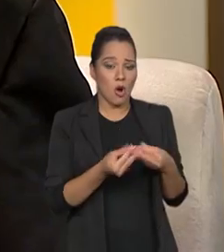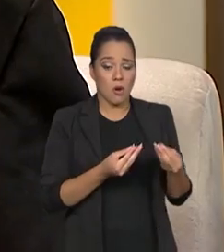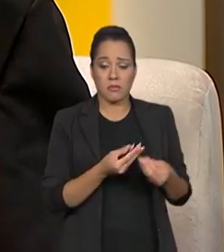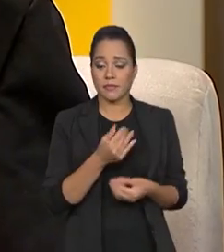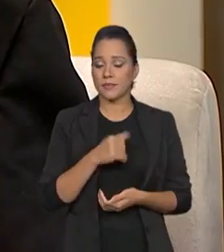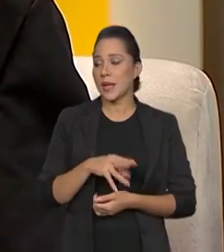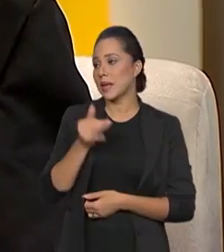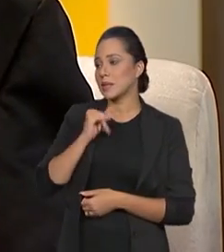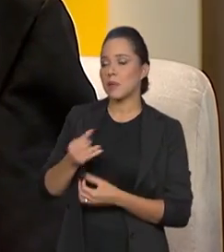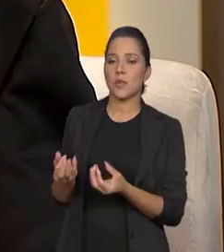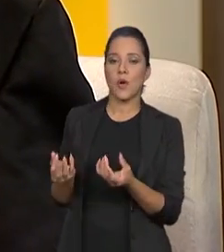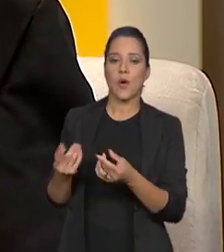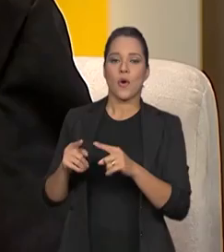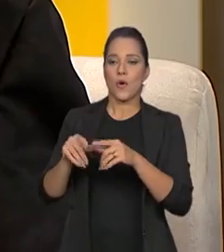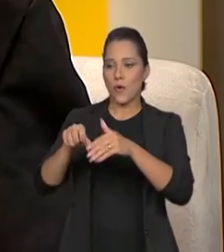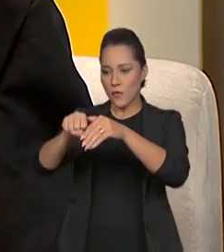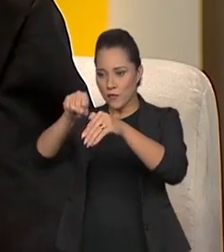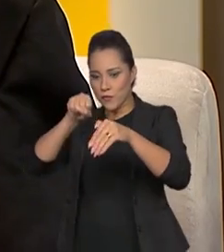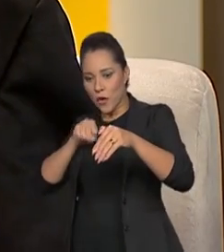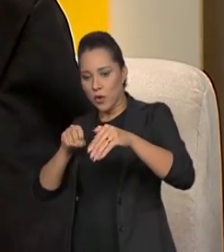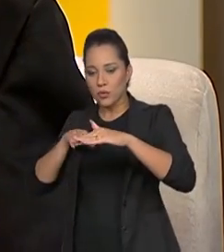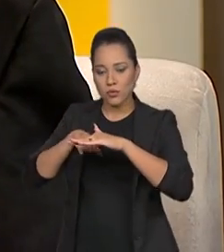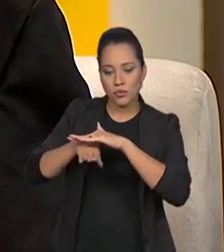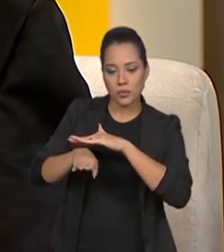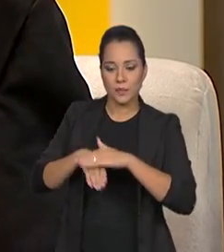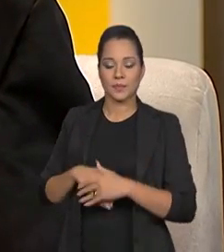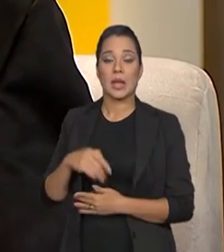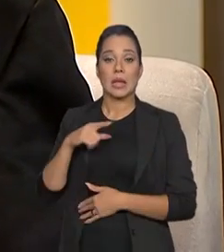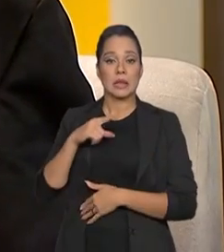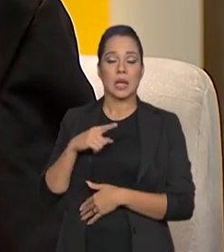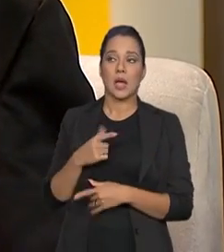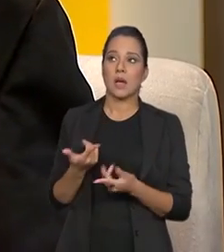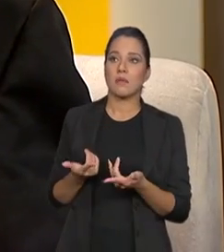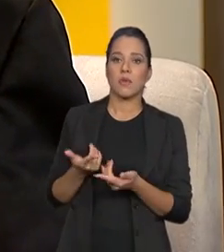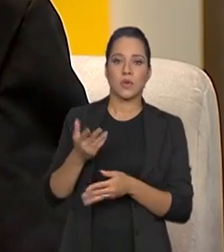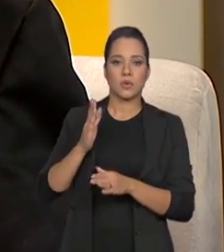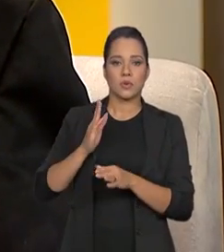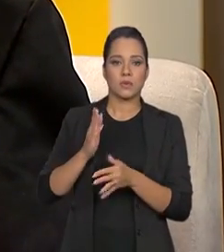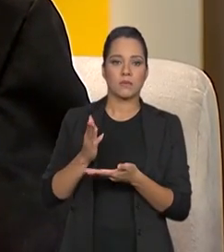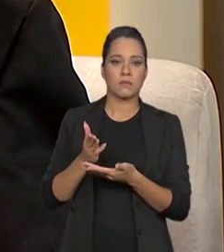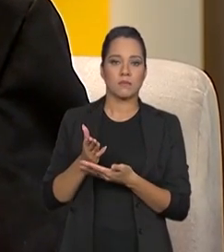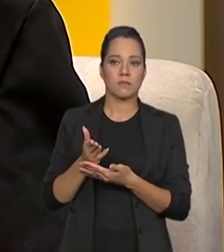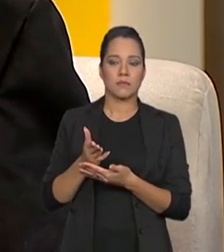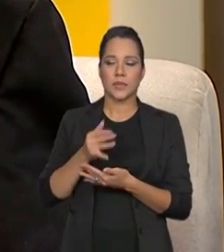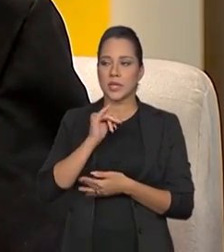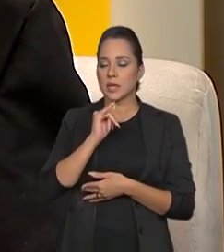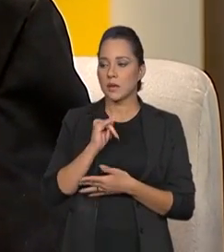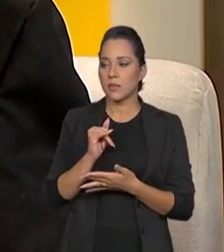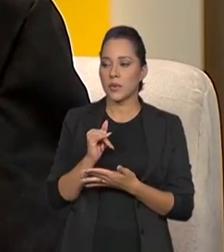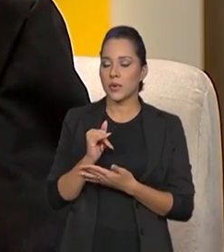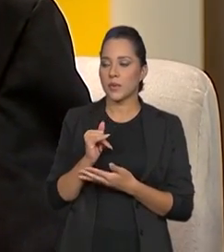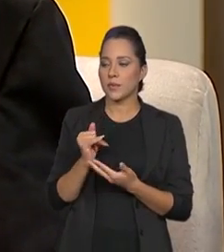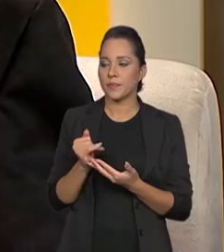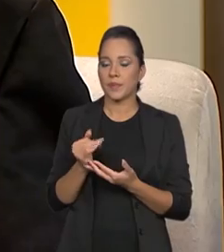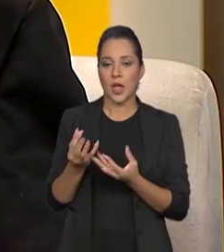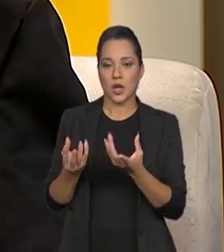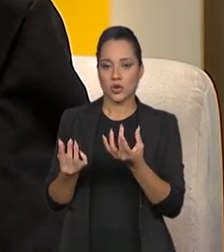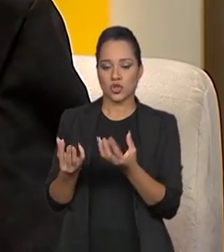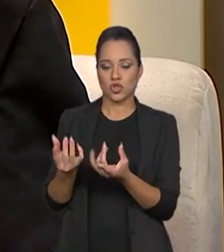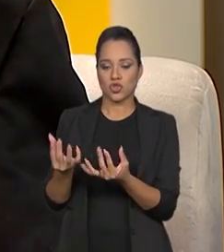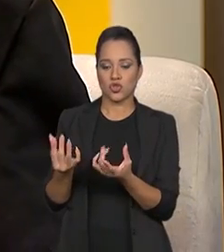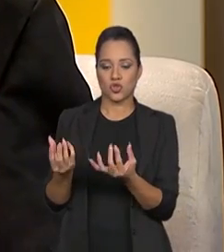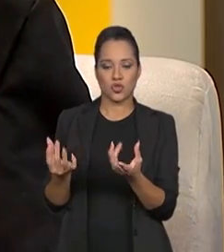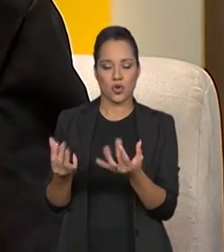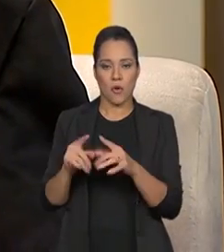o fogão né o forno vocês têm um dispositivo né que quando corta a chama do